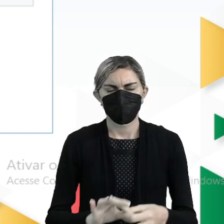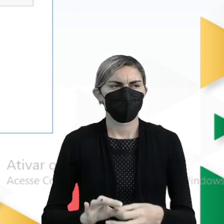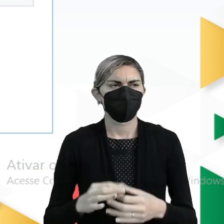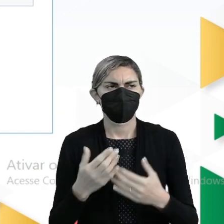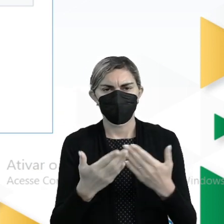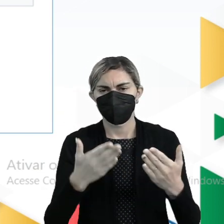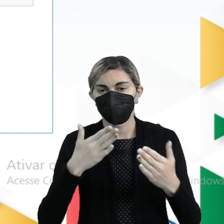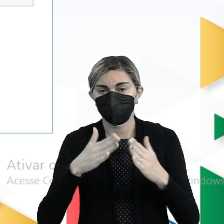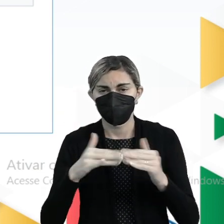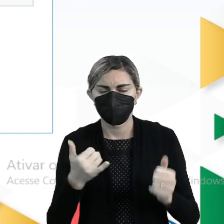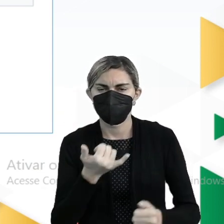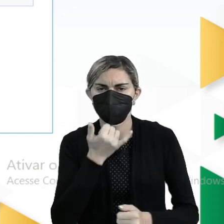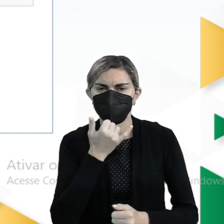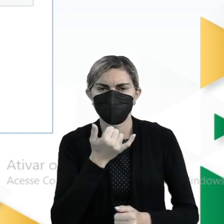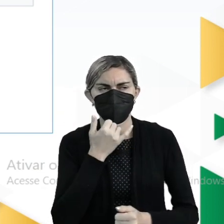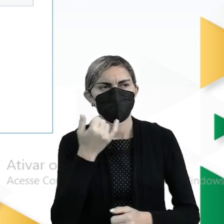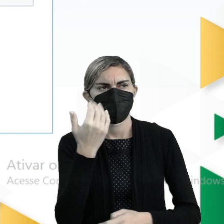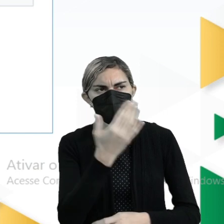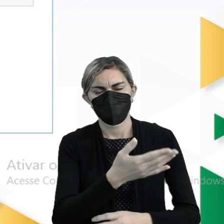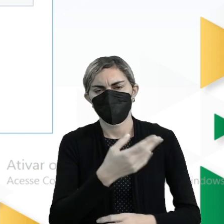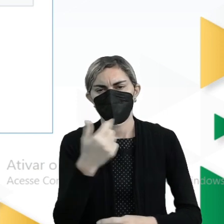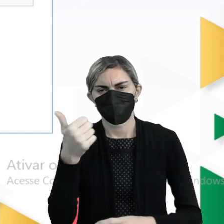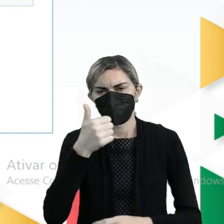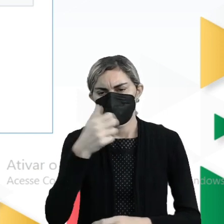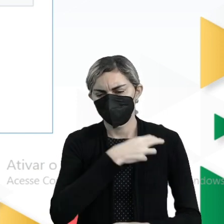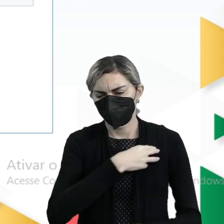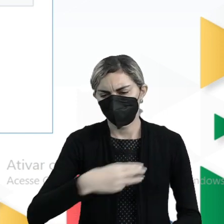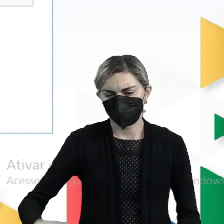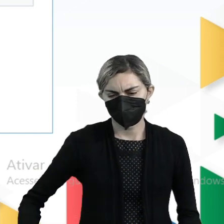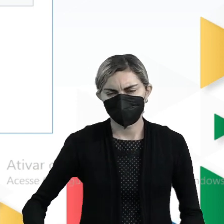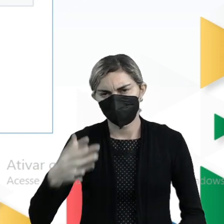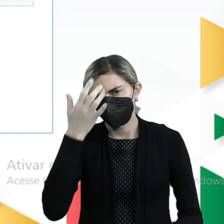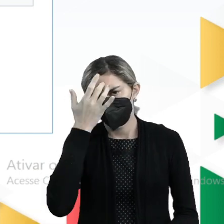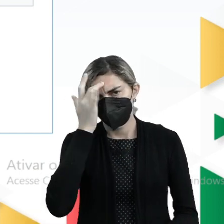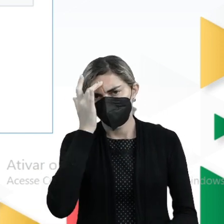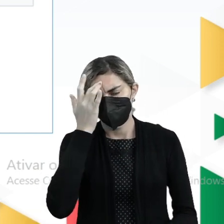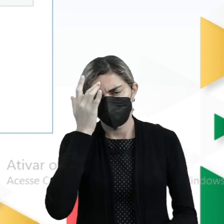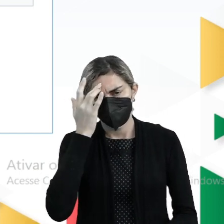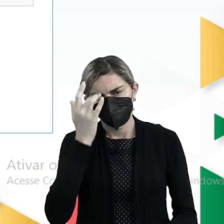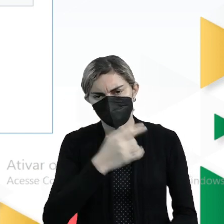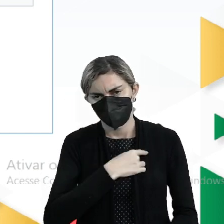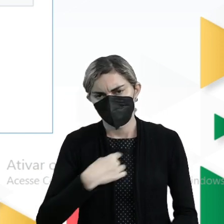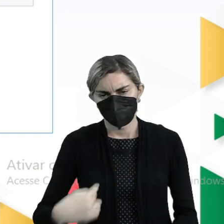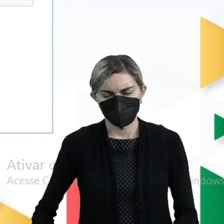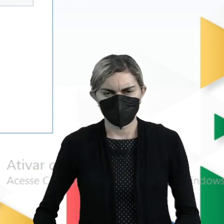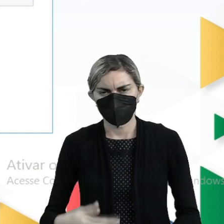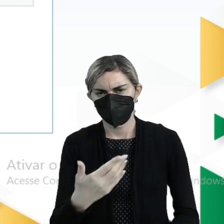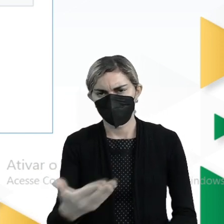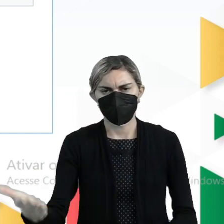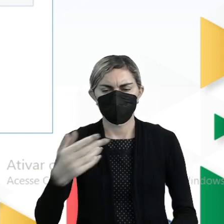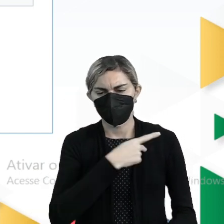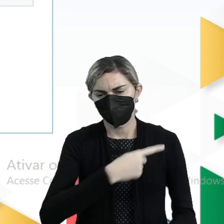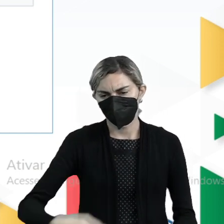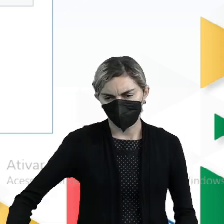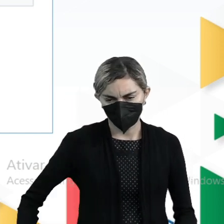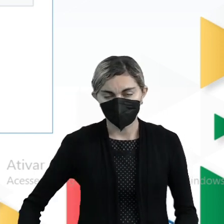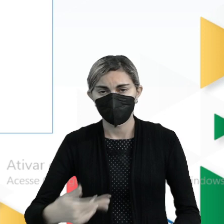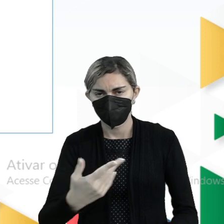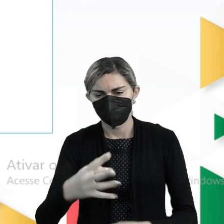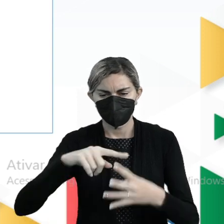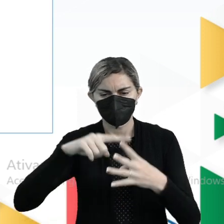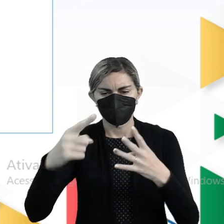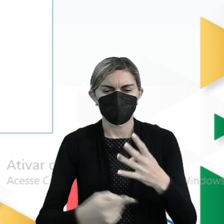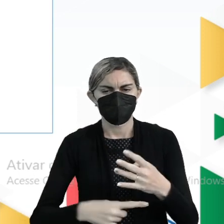vou pedir perdão, tá? É o primeiro-ministro da Índia e da China, da família da Xi Jinping, que é o presidente, tá? Desses